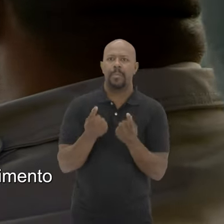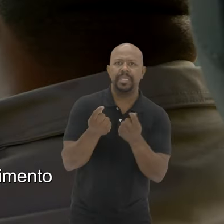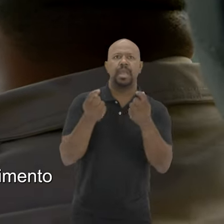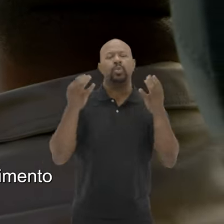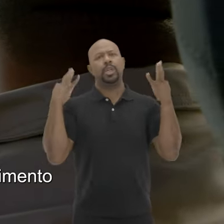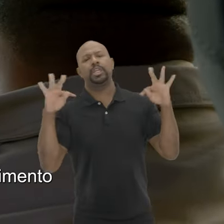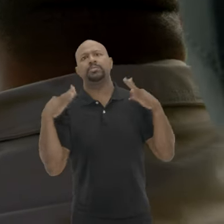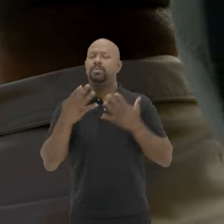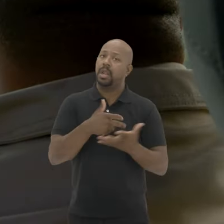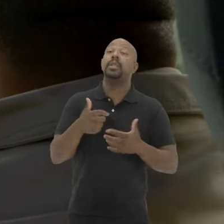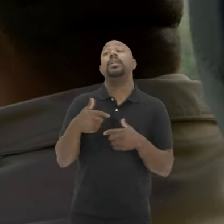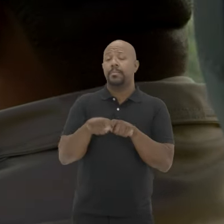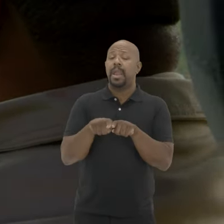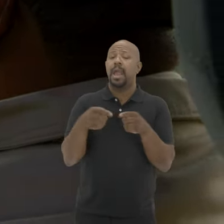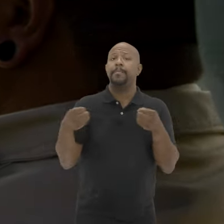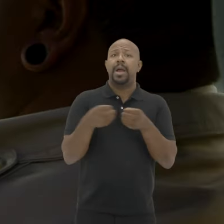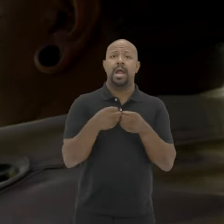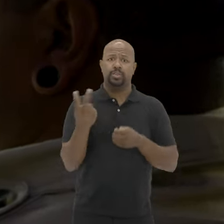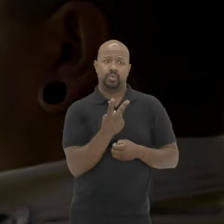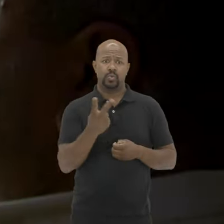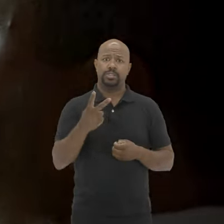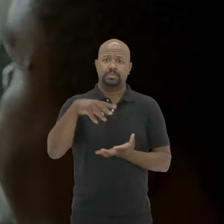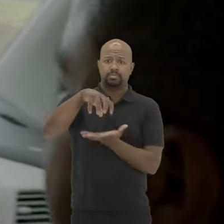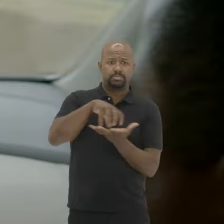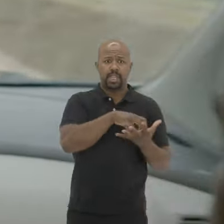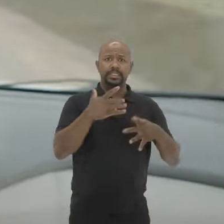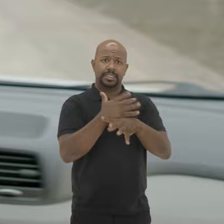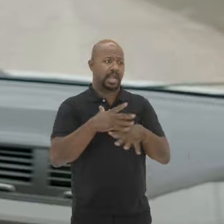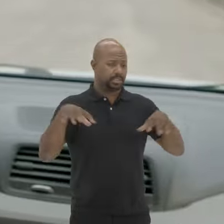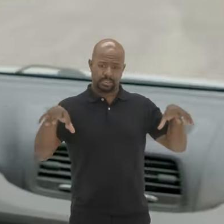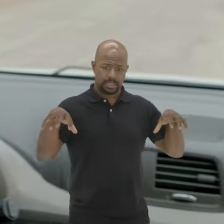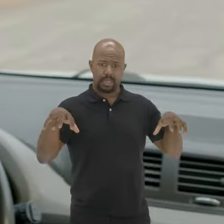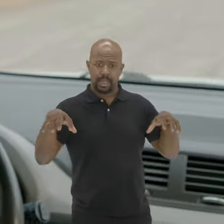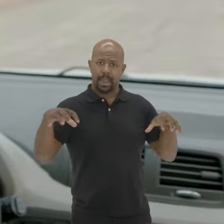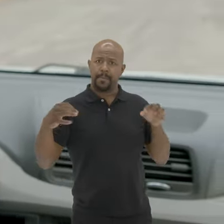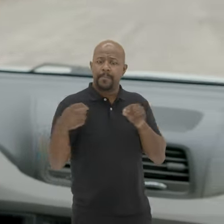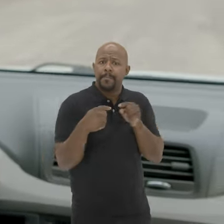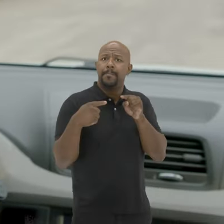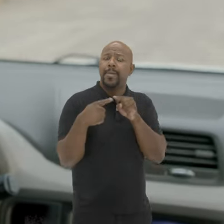da cidade muito grande aí aproximar né aproximasse as duas cidades né que na verdade